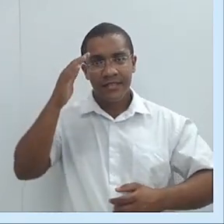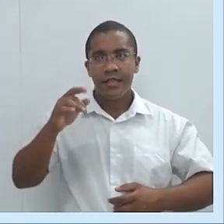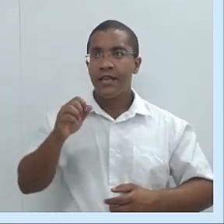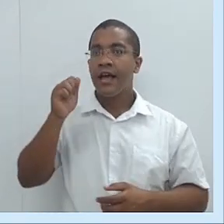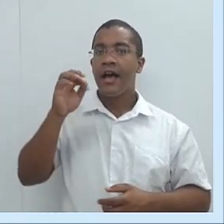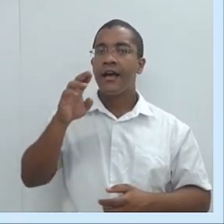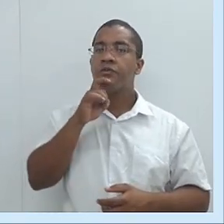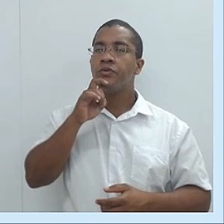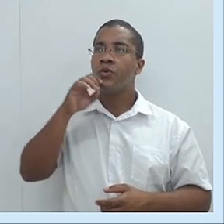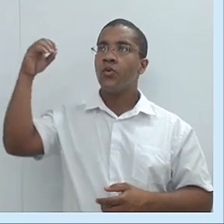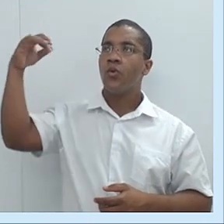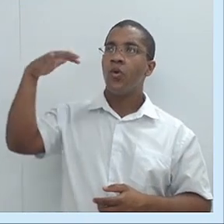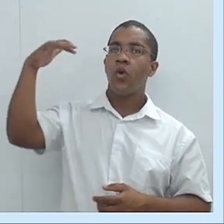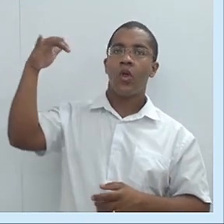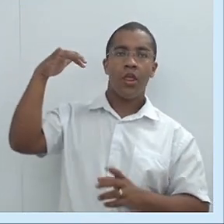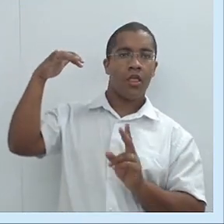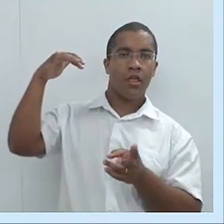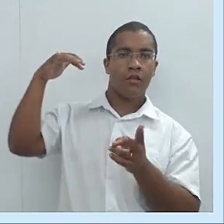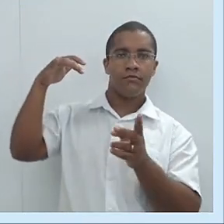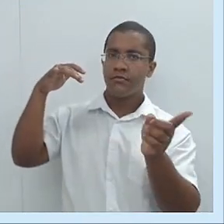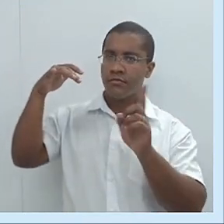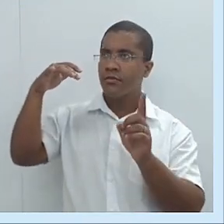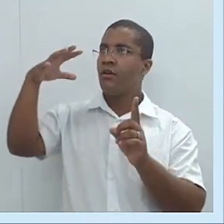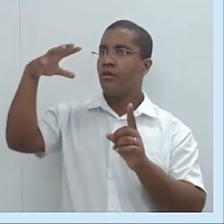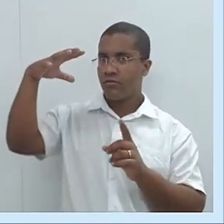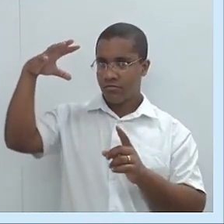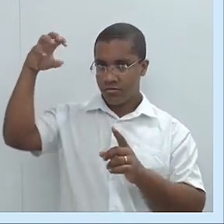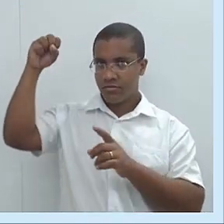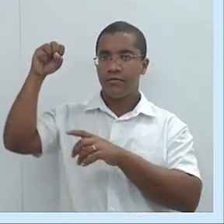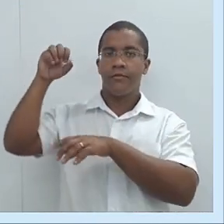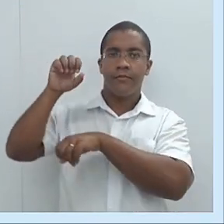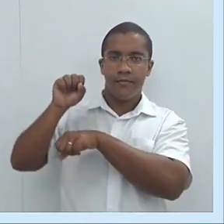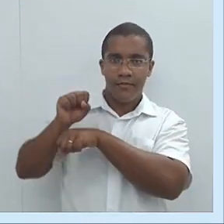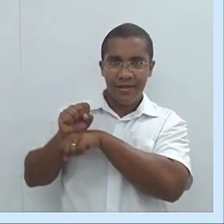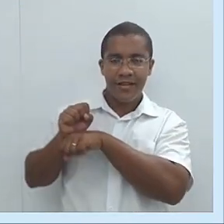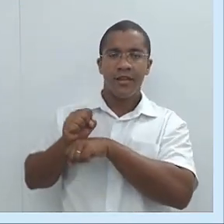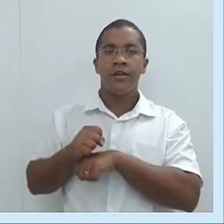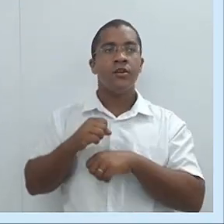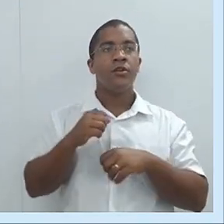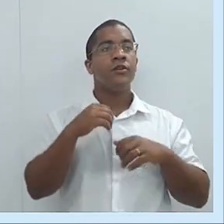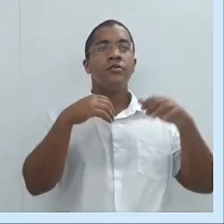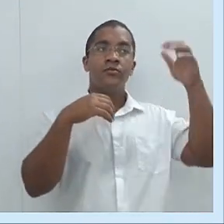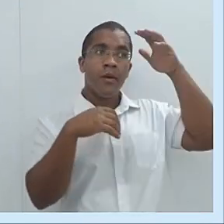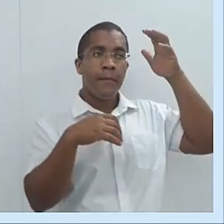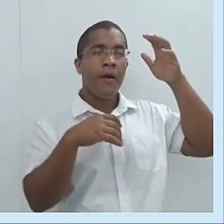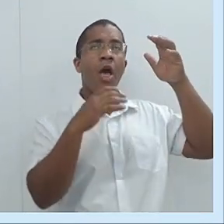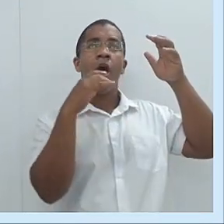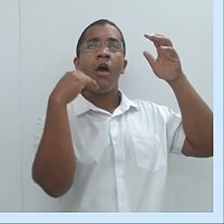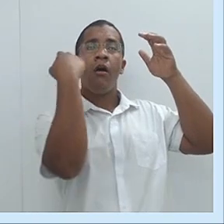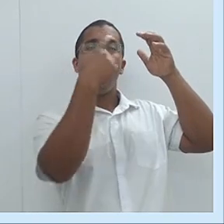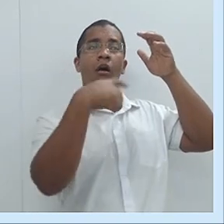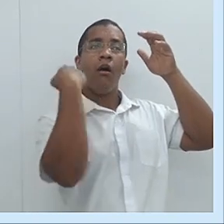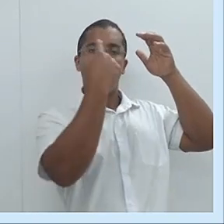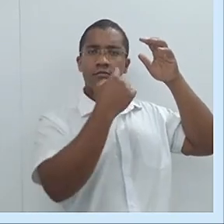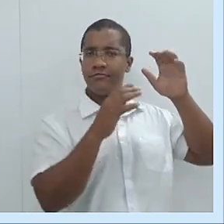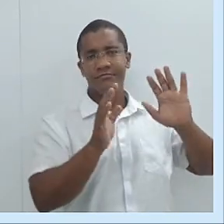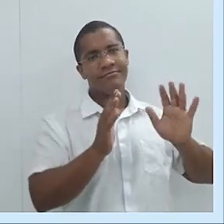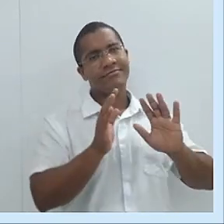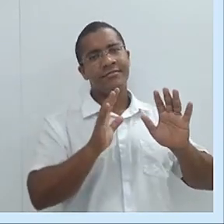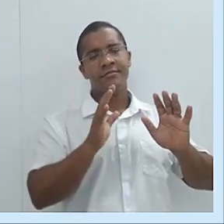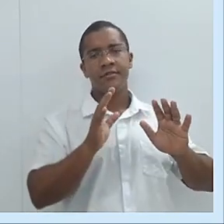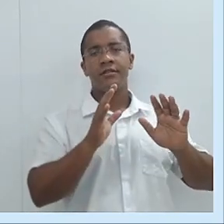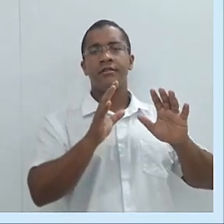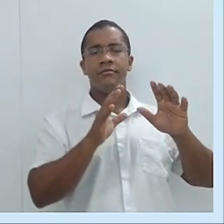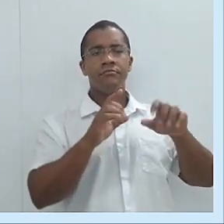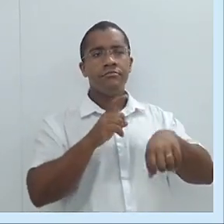desliga, não deixa o ar-condicionado ligado, vai tomar um banho, né? O chuveiro elétrico, não passa tanto tempo.